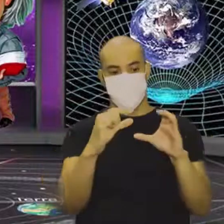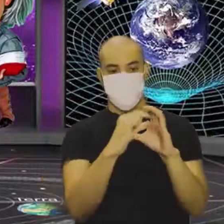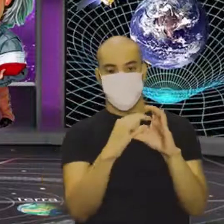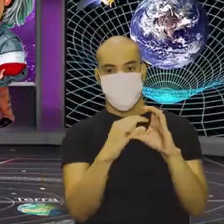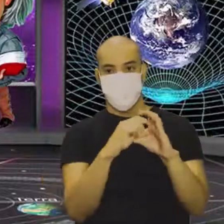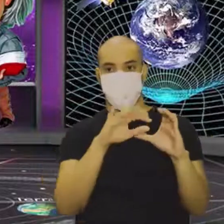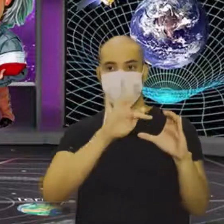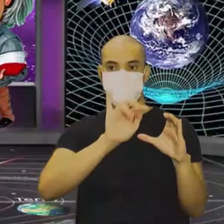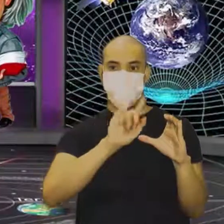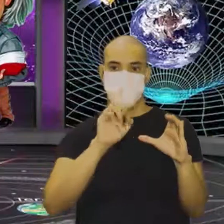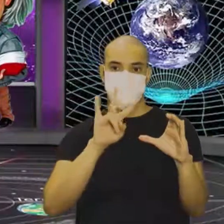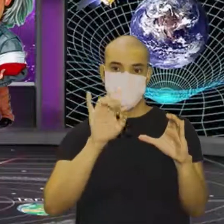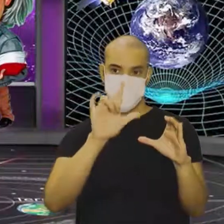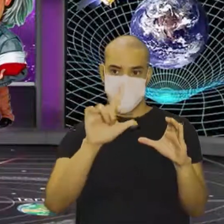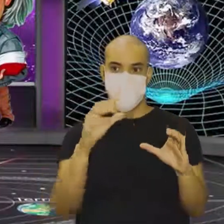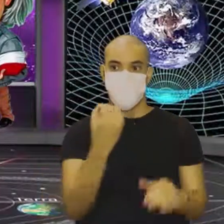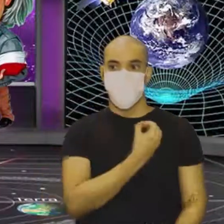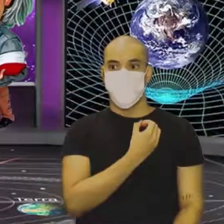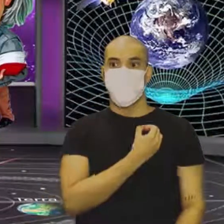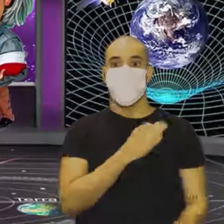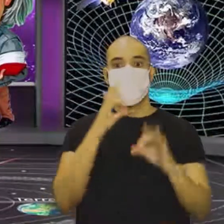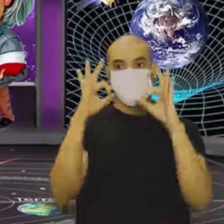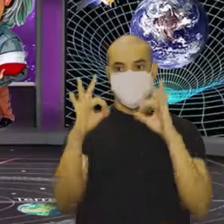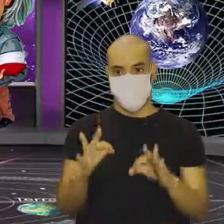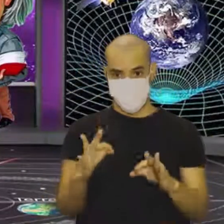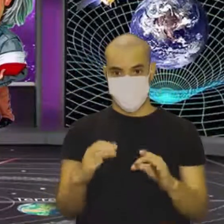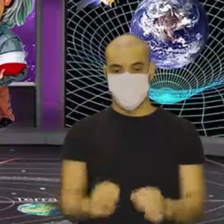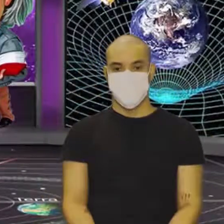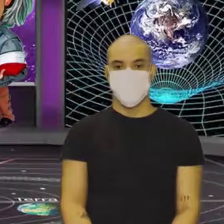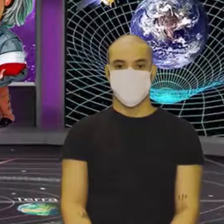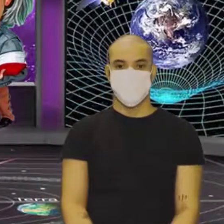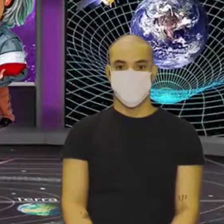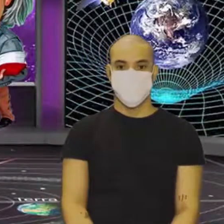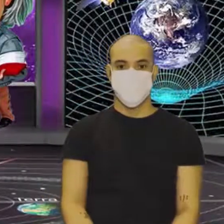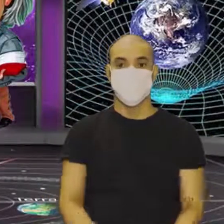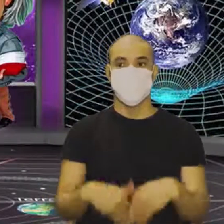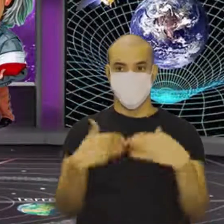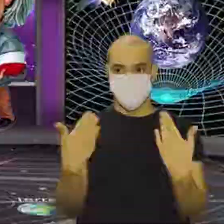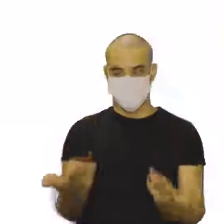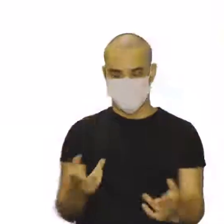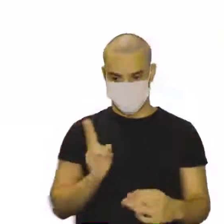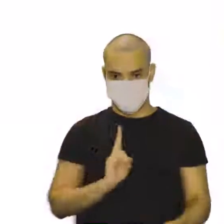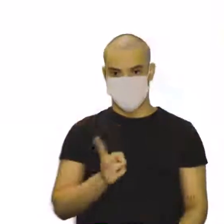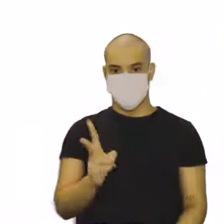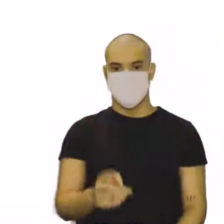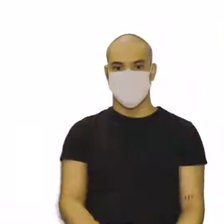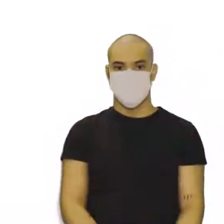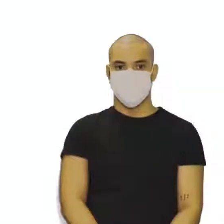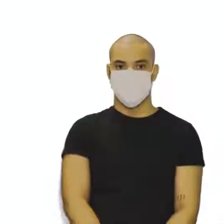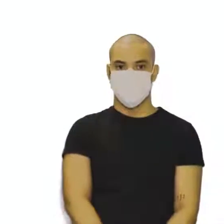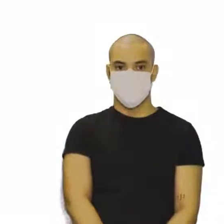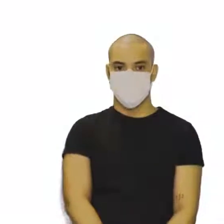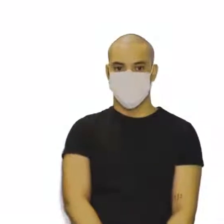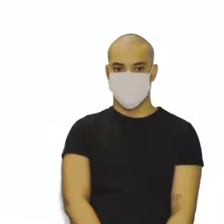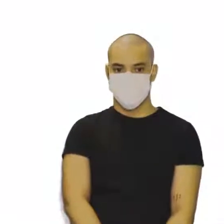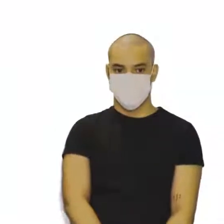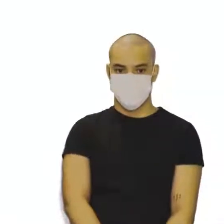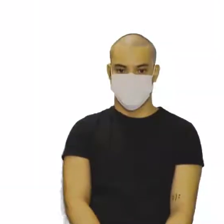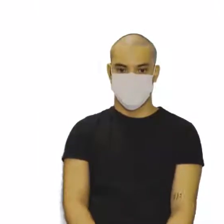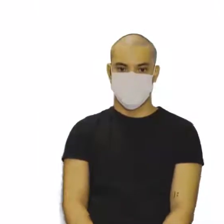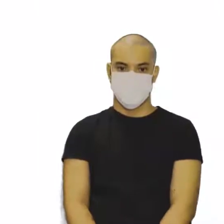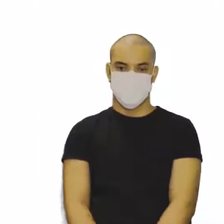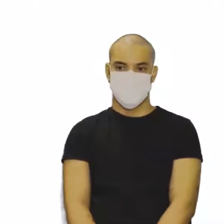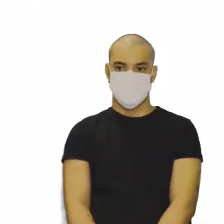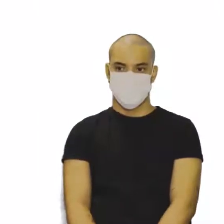desse fusível de valor correto, ok? Pessoal, vamos continuar ali, olha só. Aqui, ó,